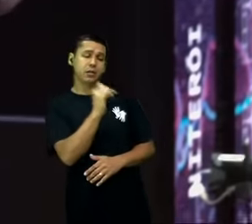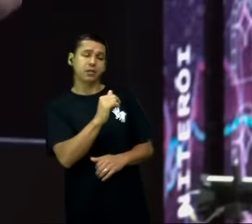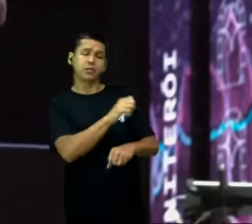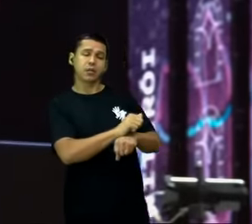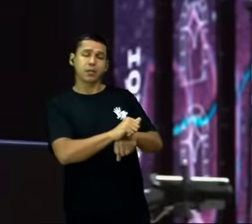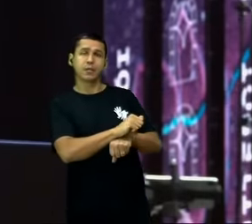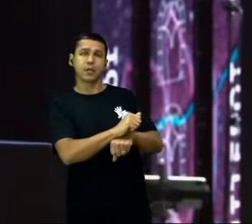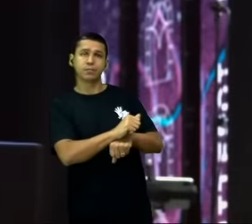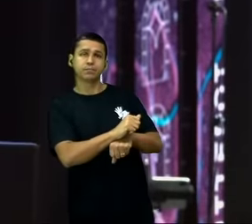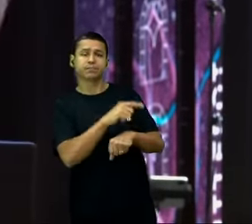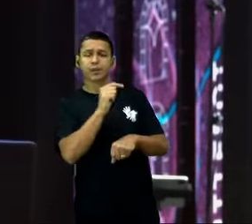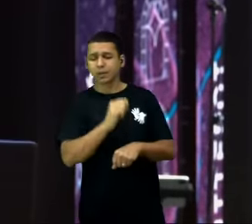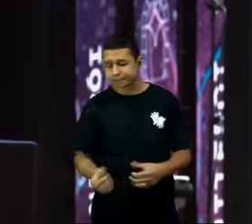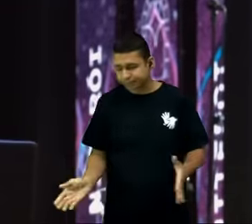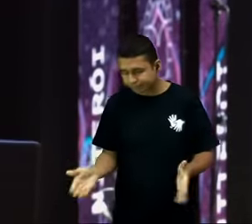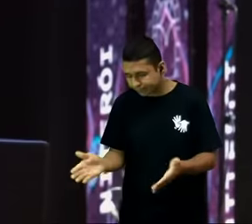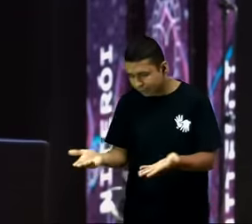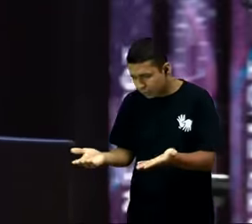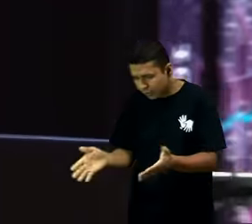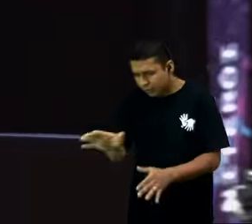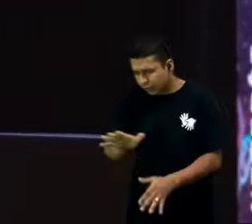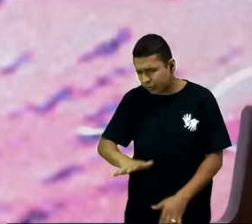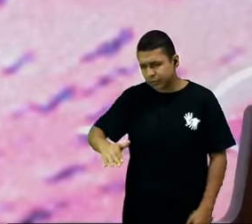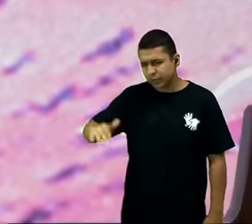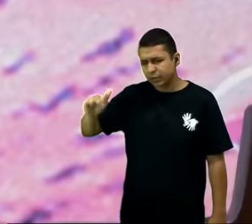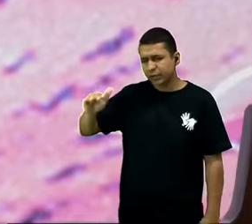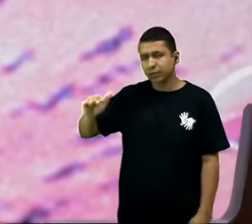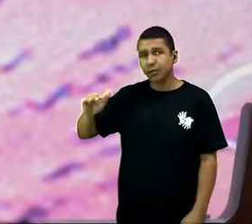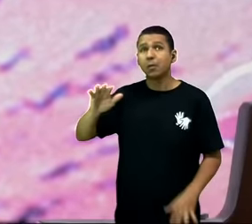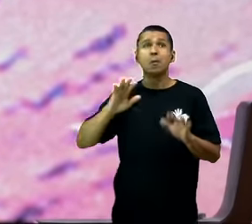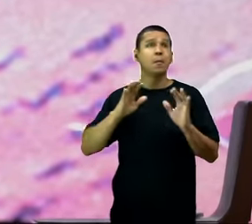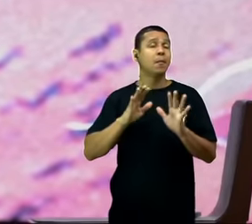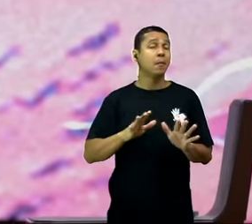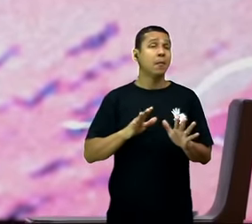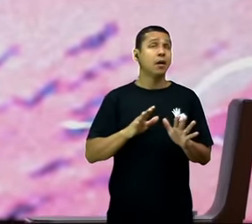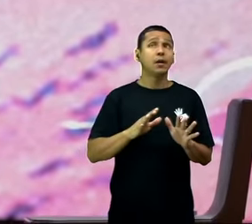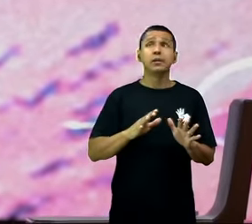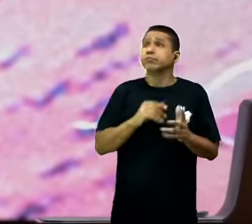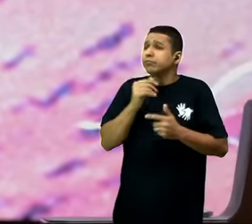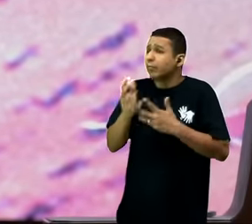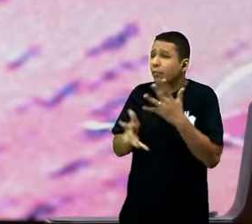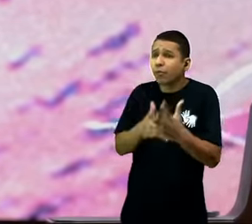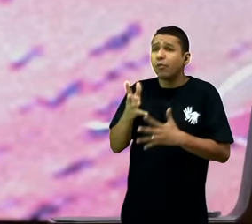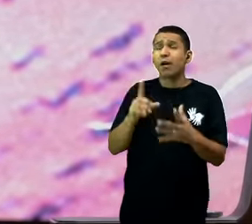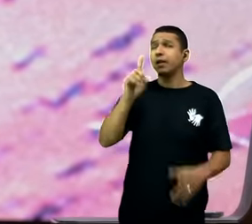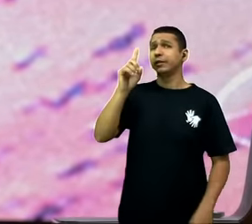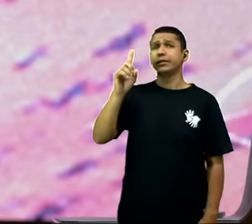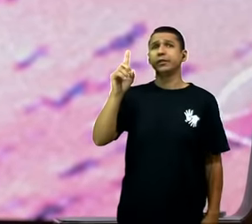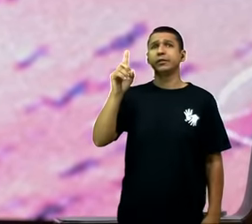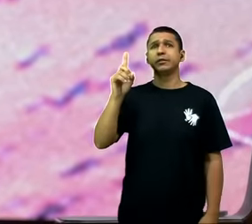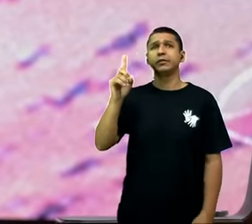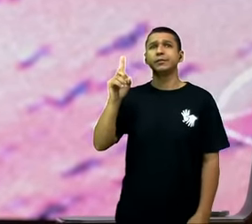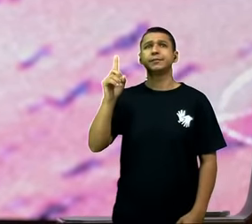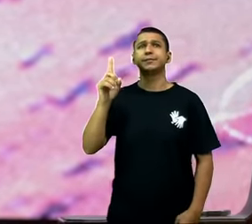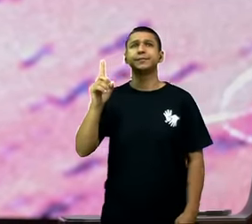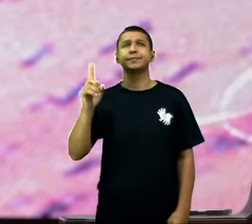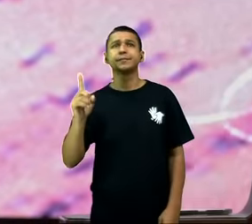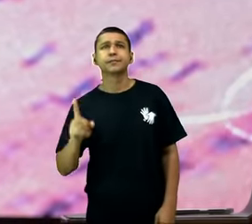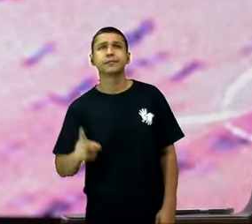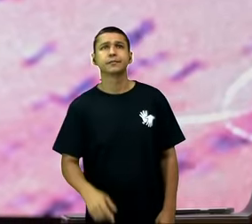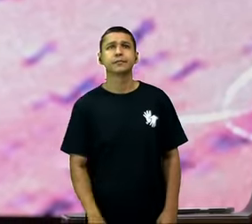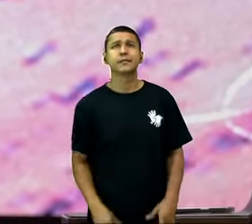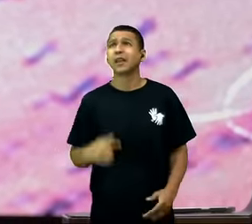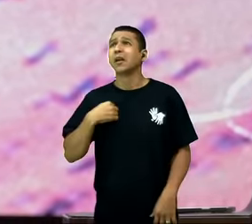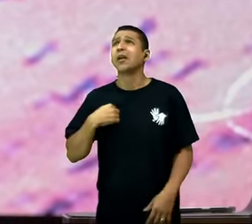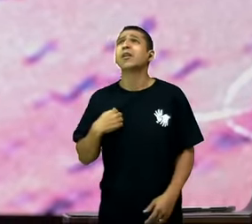aquele garoto e sequer fala de Deus para o menino. Pastor, o que é que acontece quando isso... Quando, pastor, pelo amor de Deus, isso está acontecendo comigo. O senhor